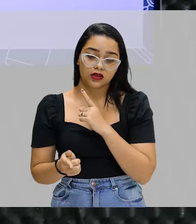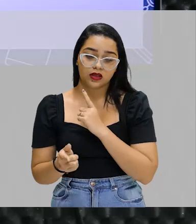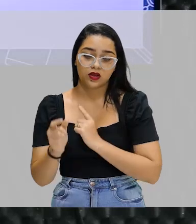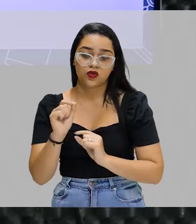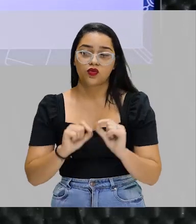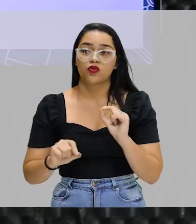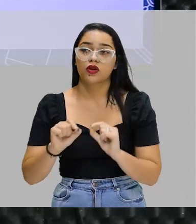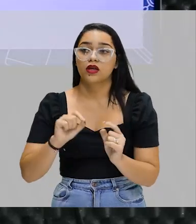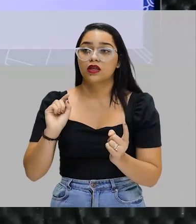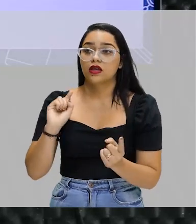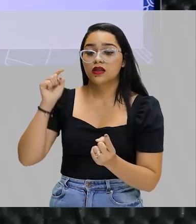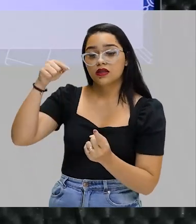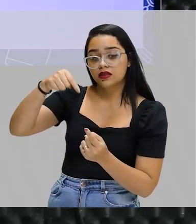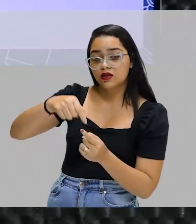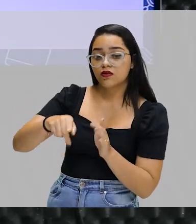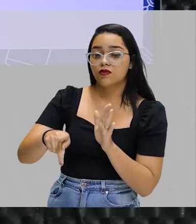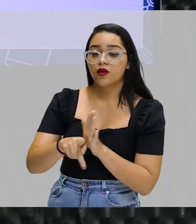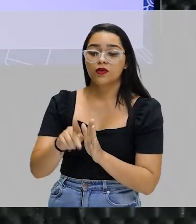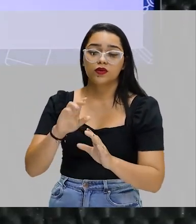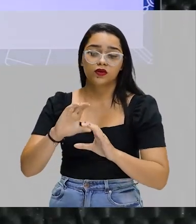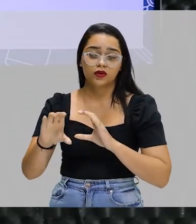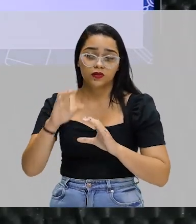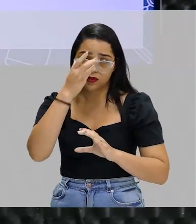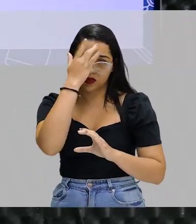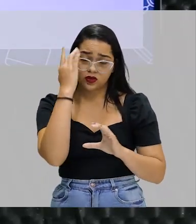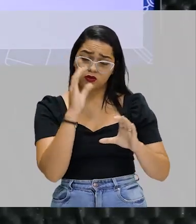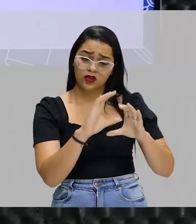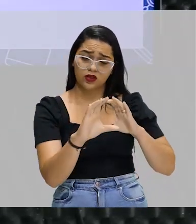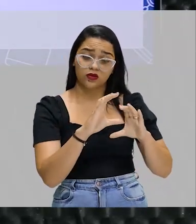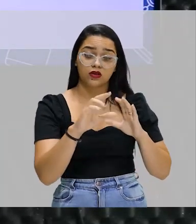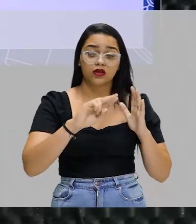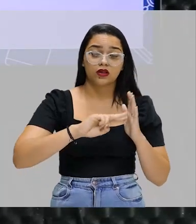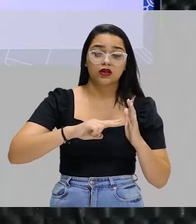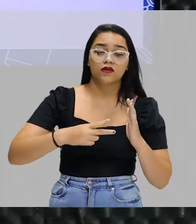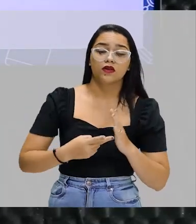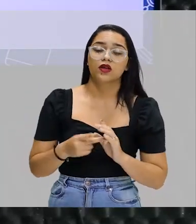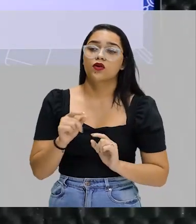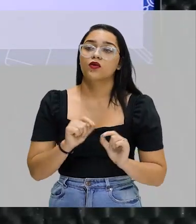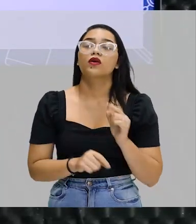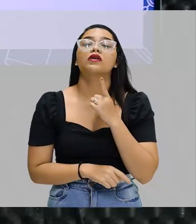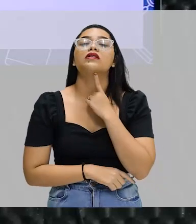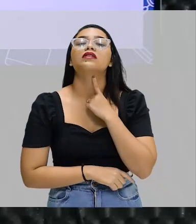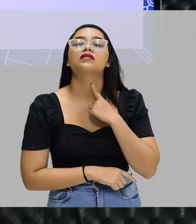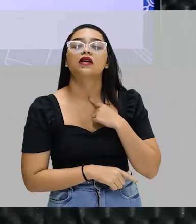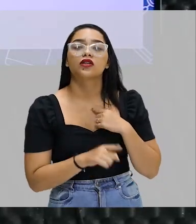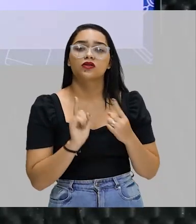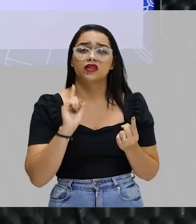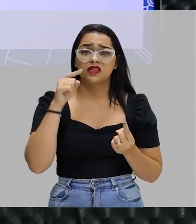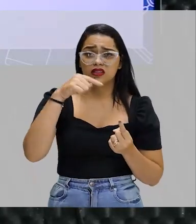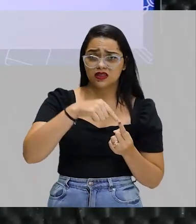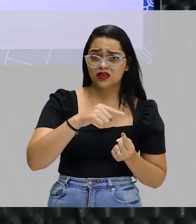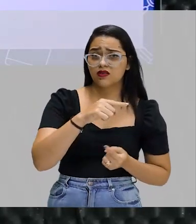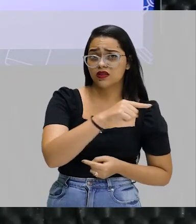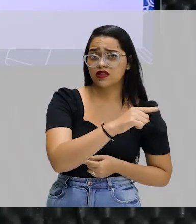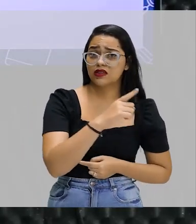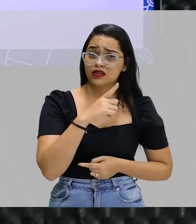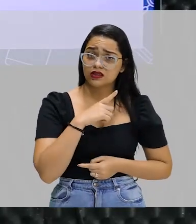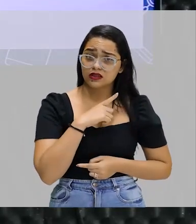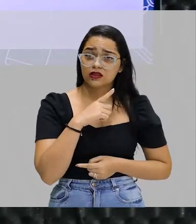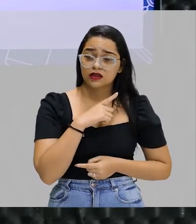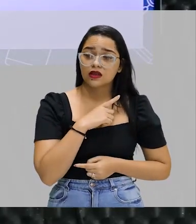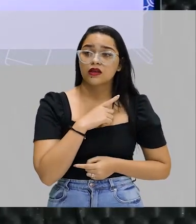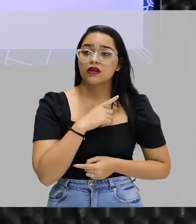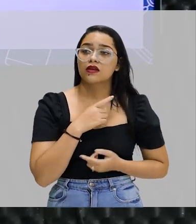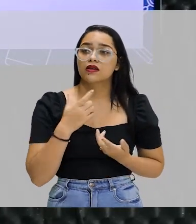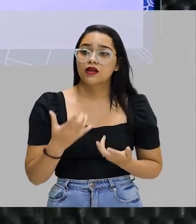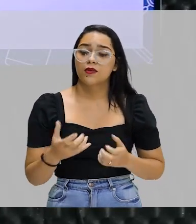da intenção do comunicador. Ou seja, o desejo, a intenção que aquele comunicador